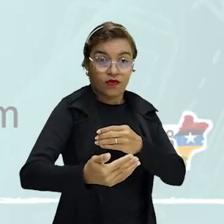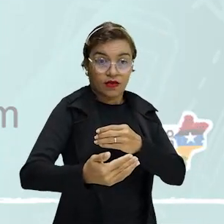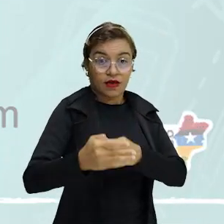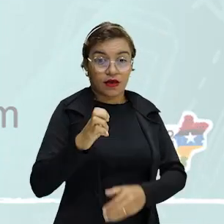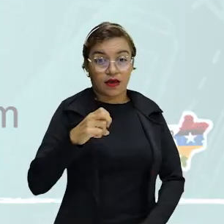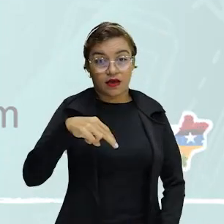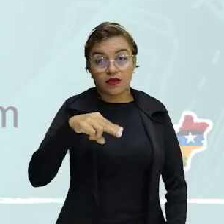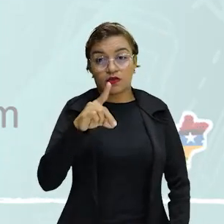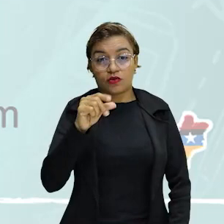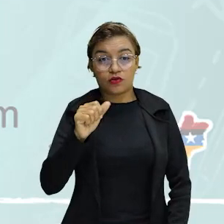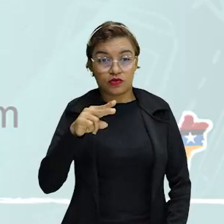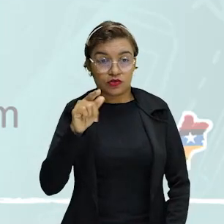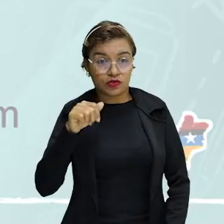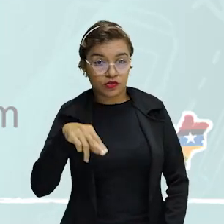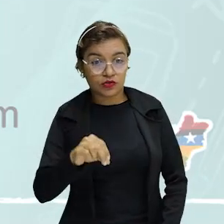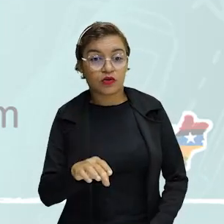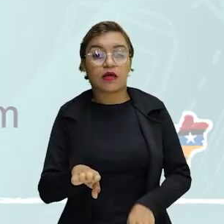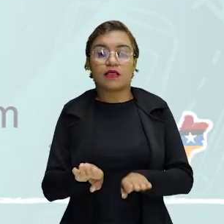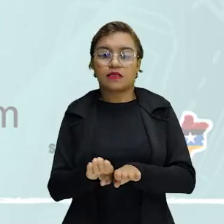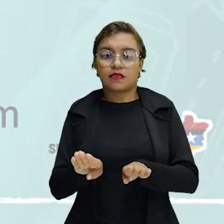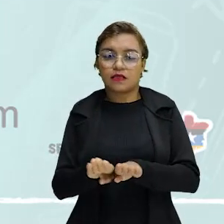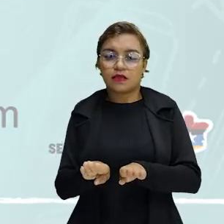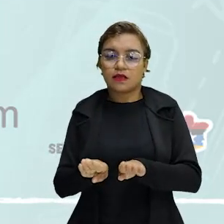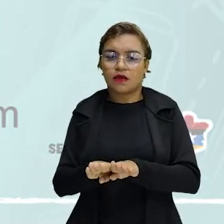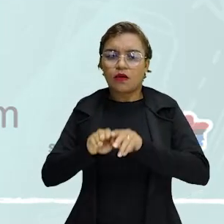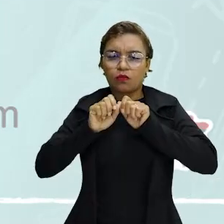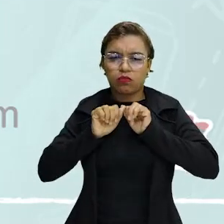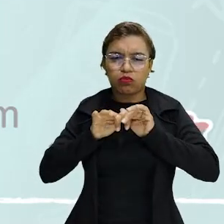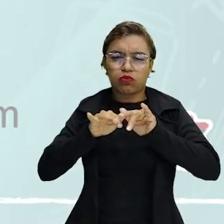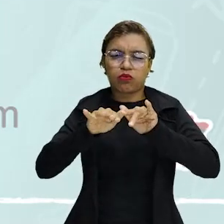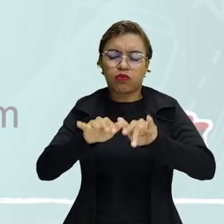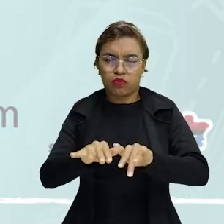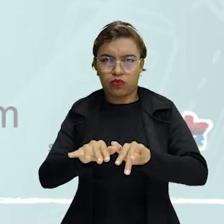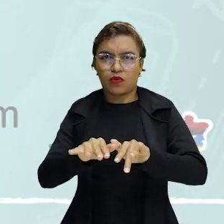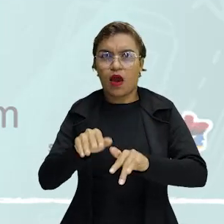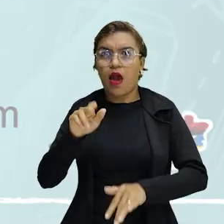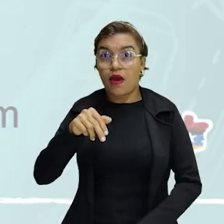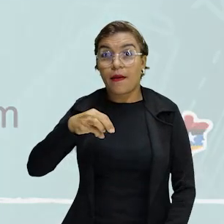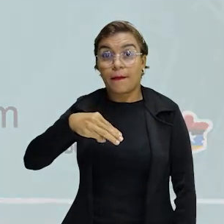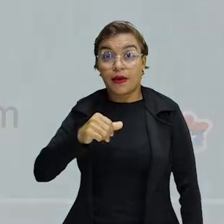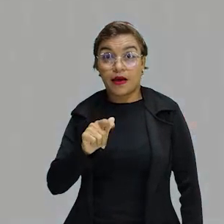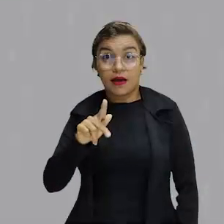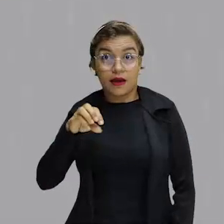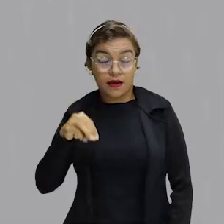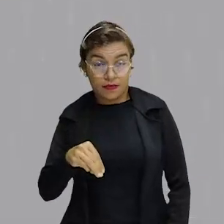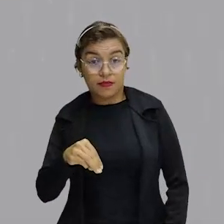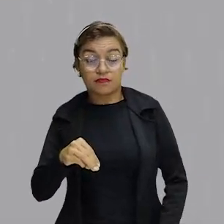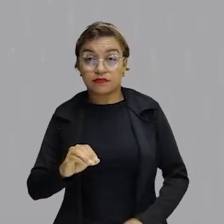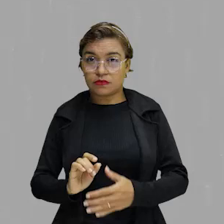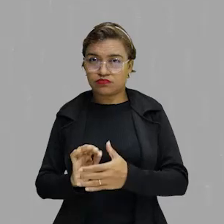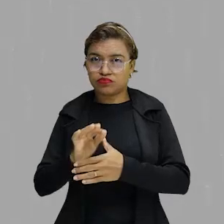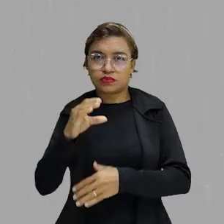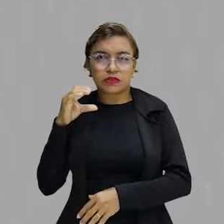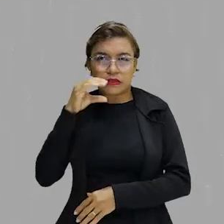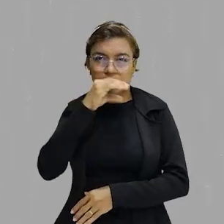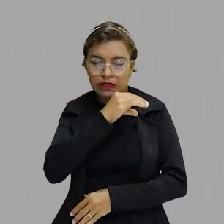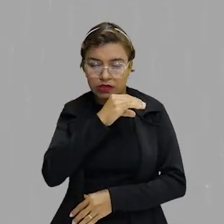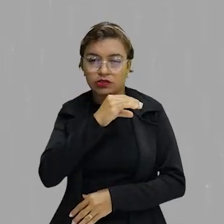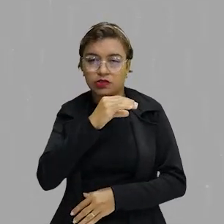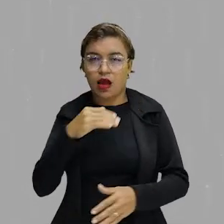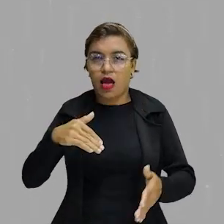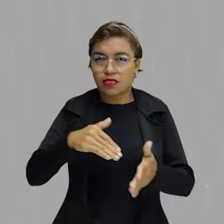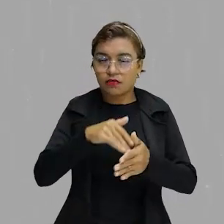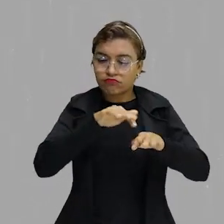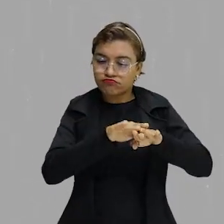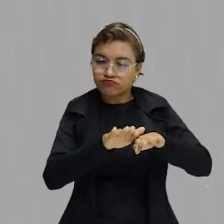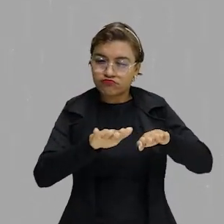né? Quando há o extravasamento do magma em forma de lava, além de gases e fumaça, ou seja, esse magma chegando à